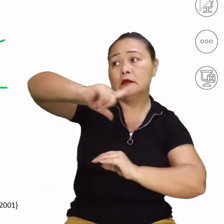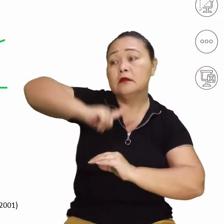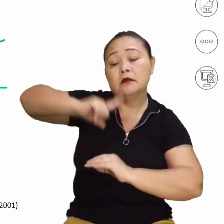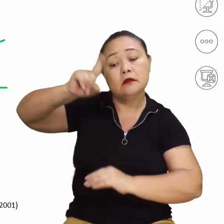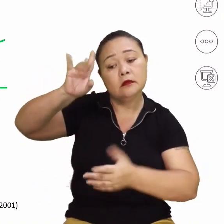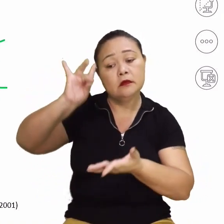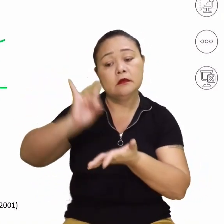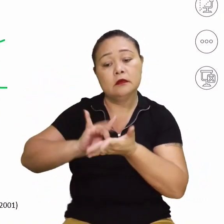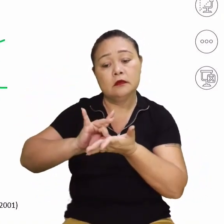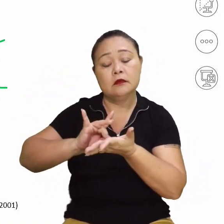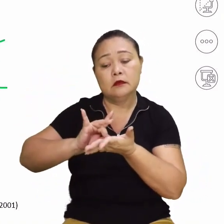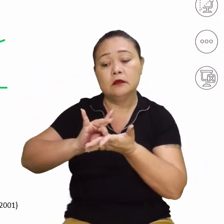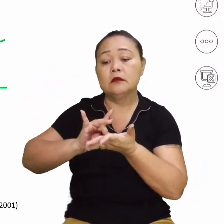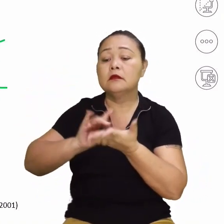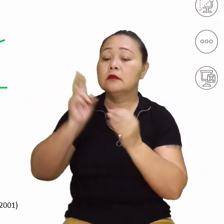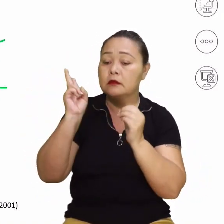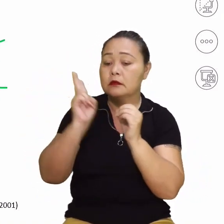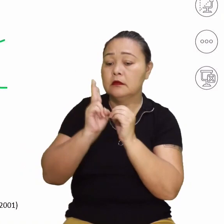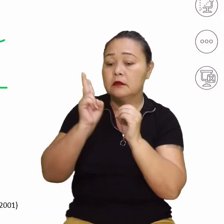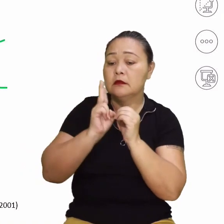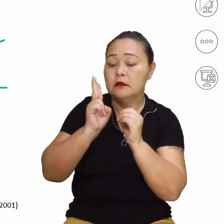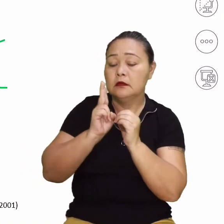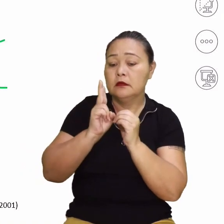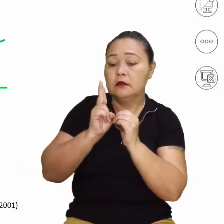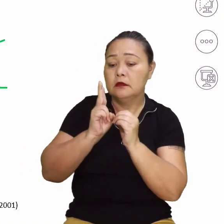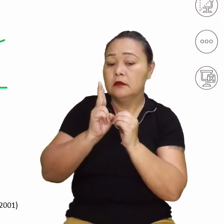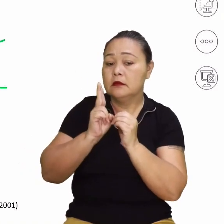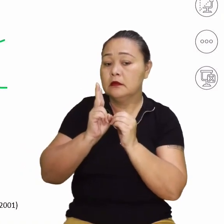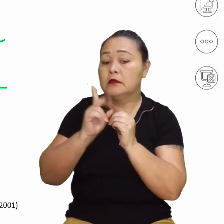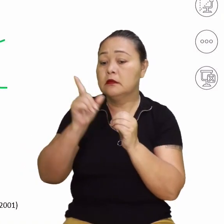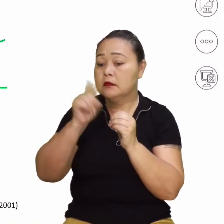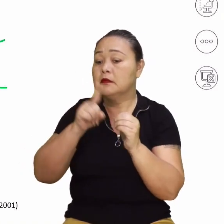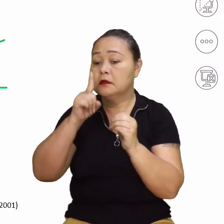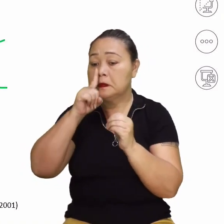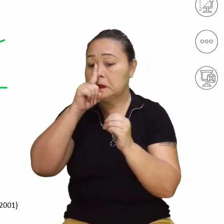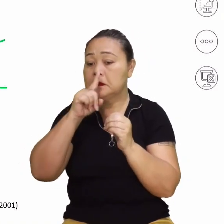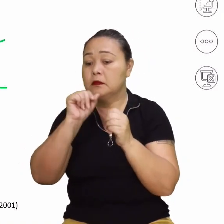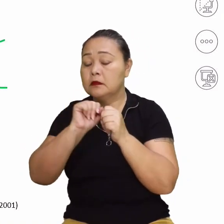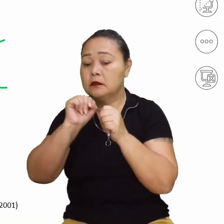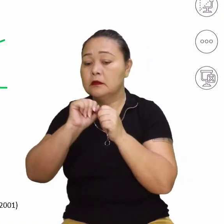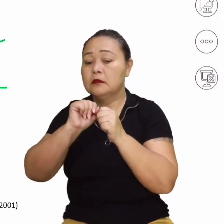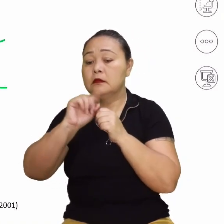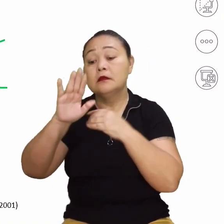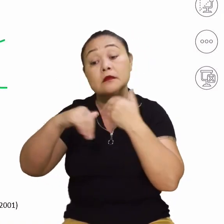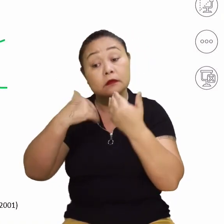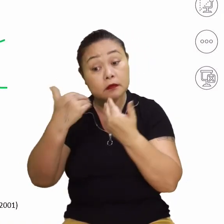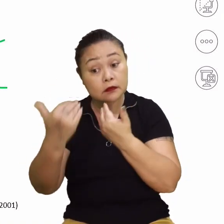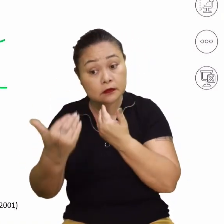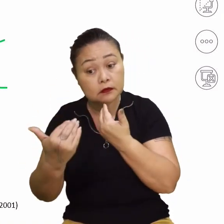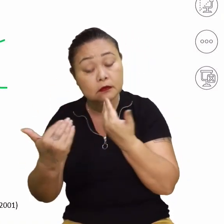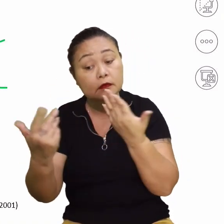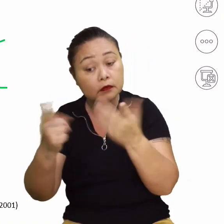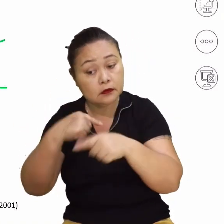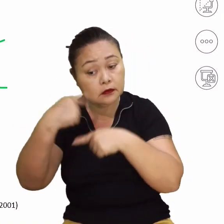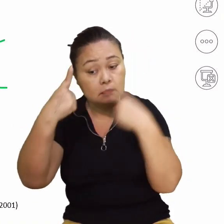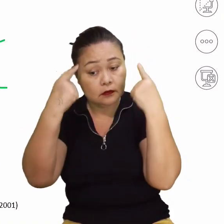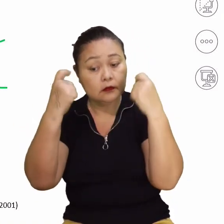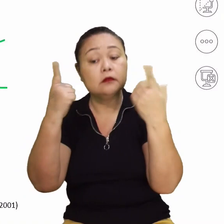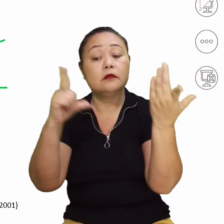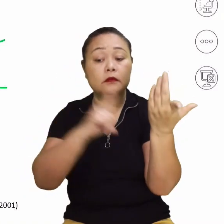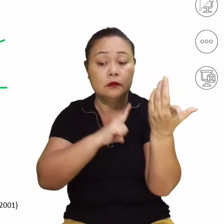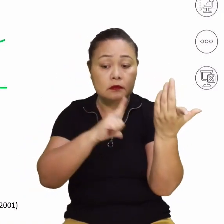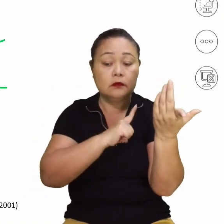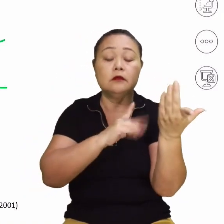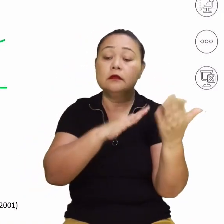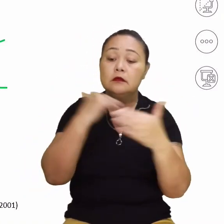realmente os indígenas eles ameaçavam e acabavam morrendo né então o